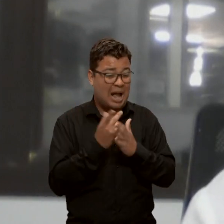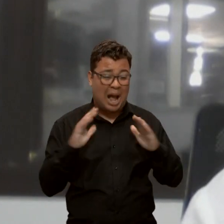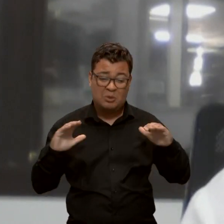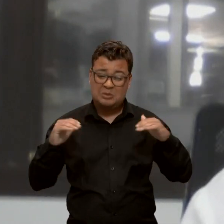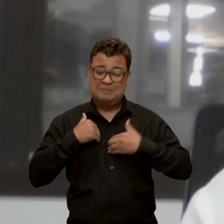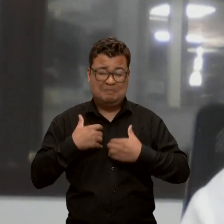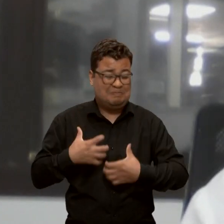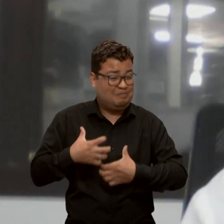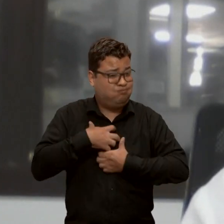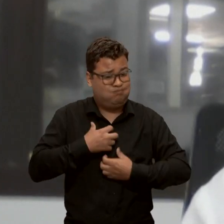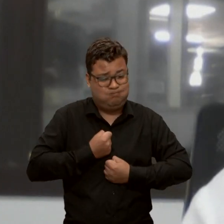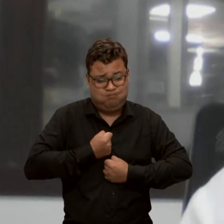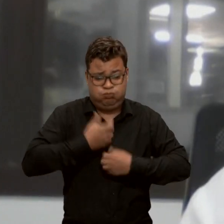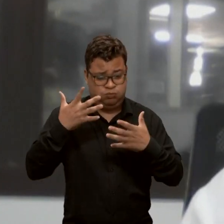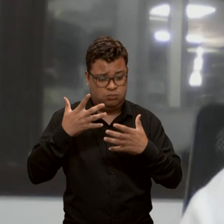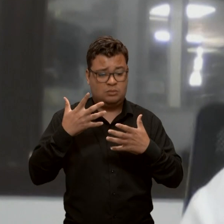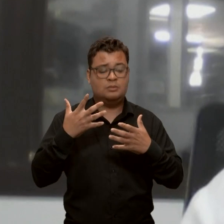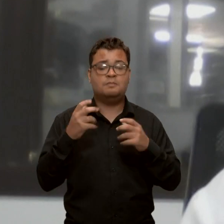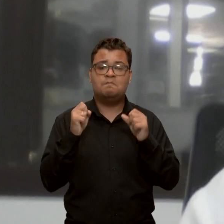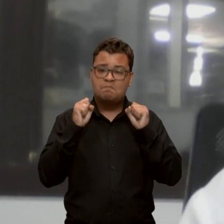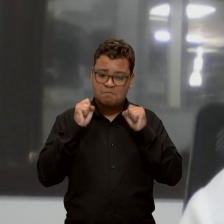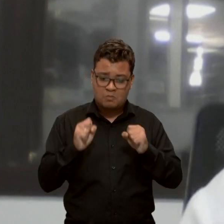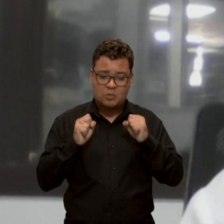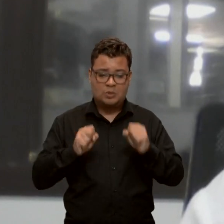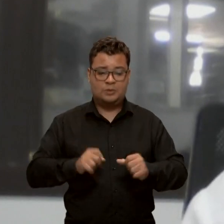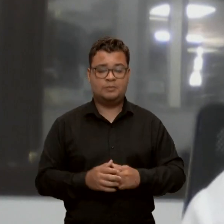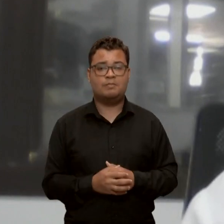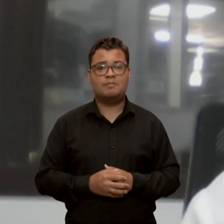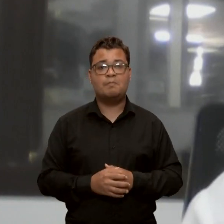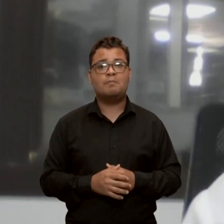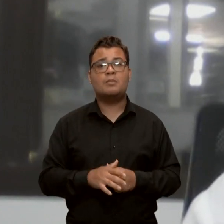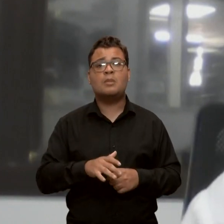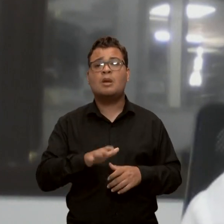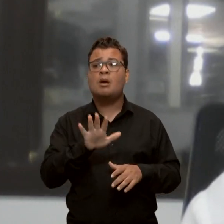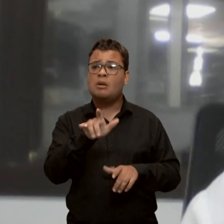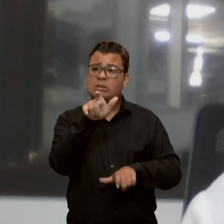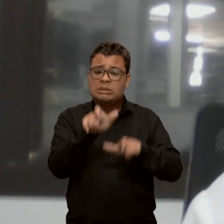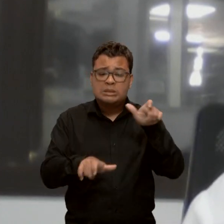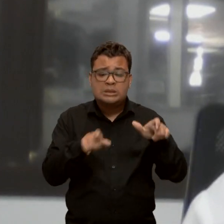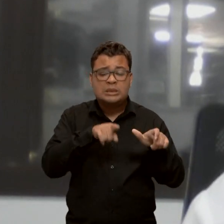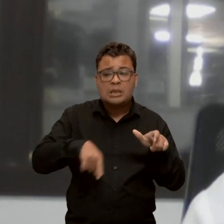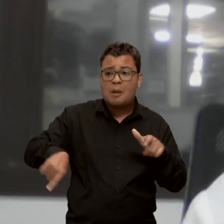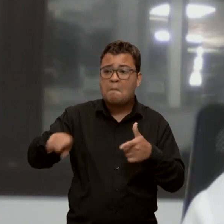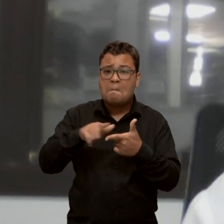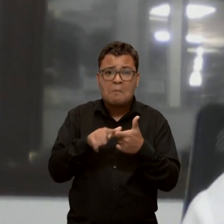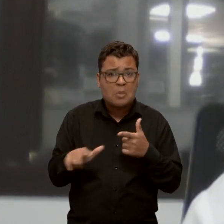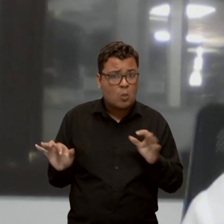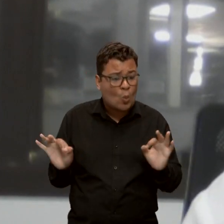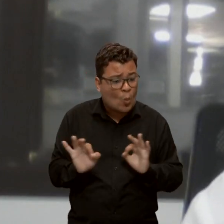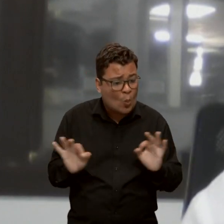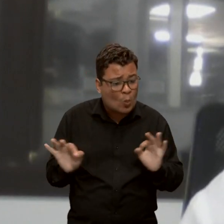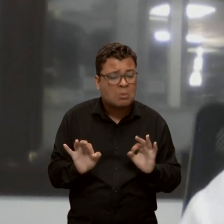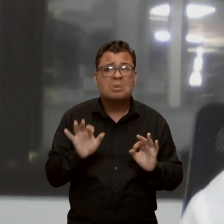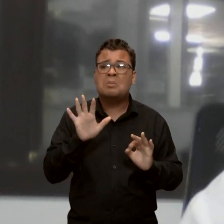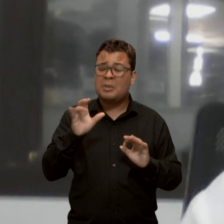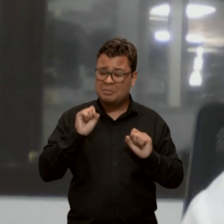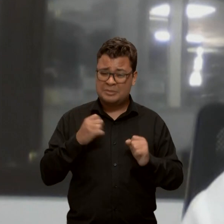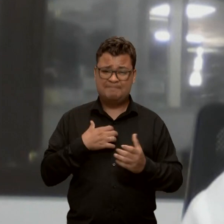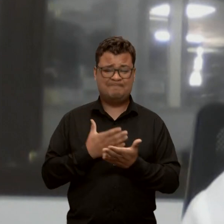autistas. Então, mas mesmo quem não tem problema pode se sentir muito desconfortável.